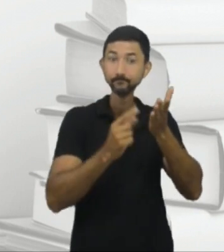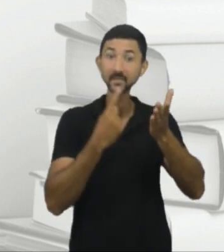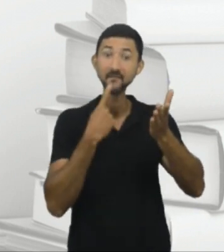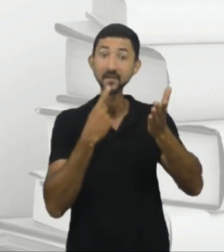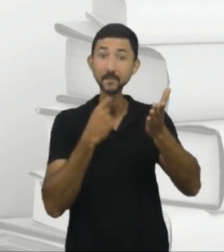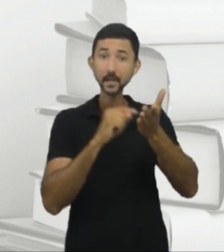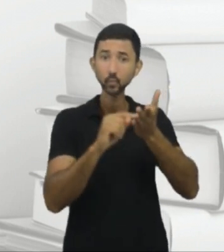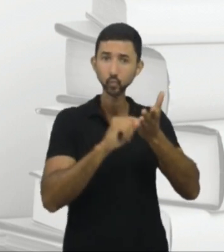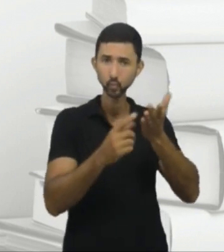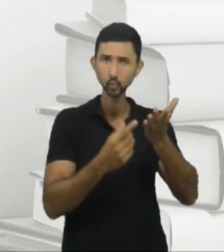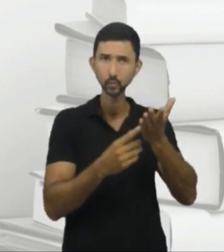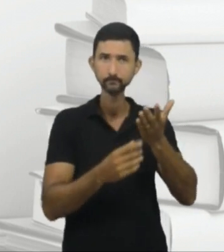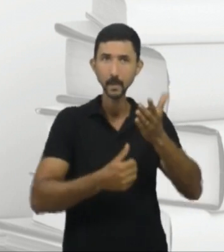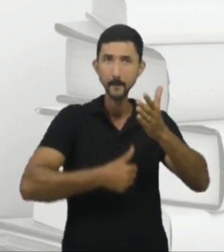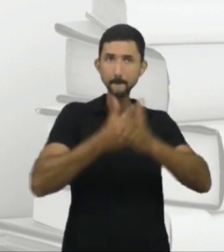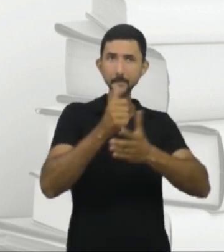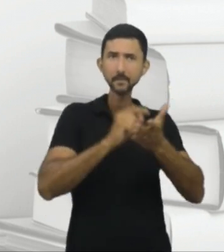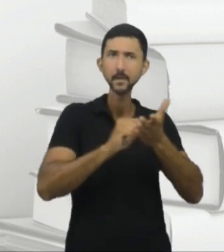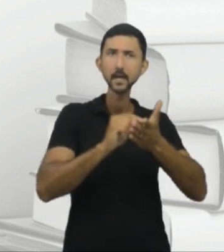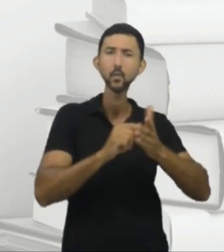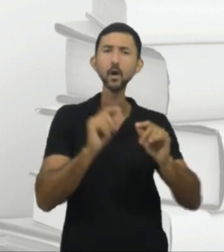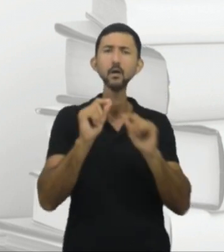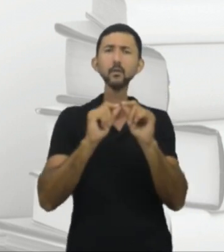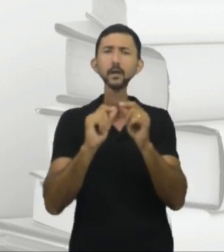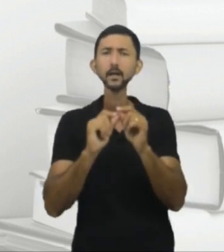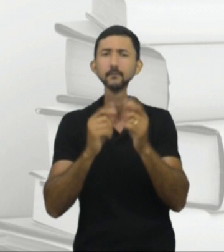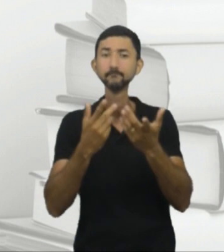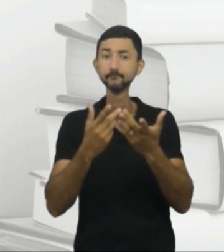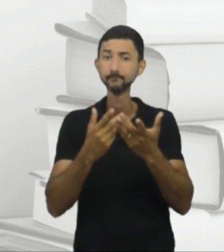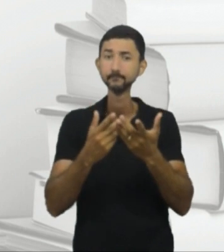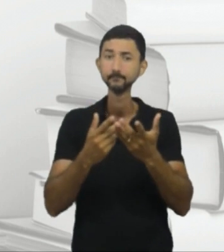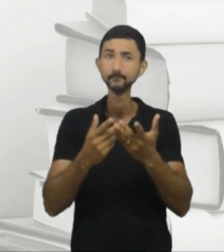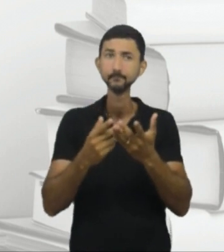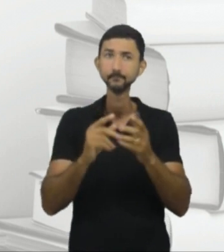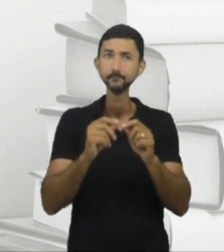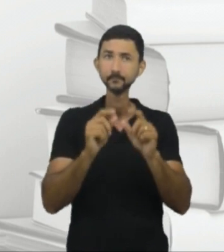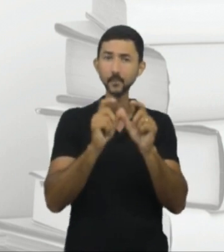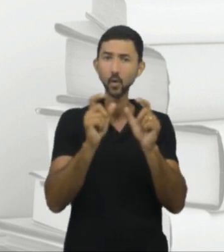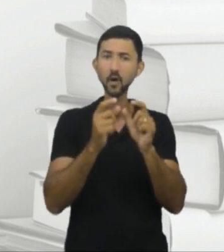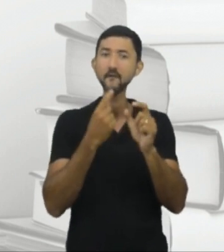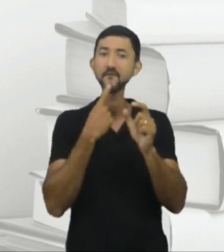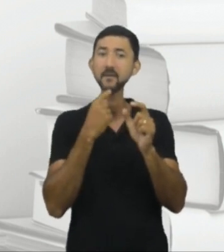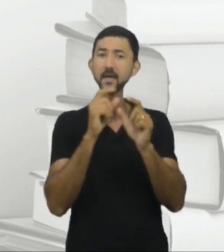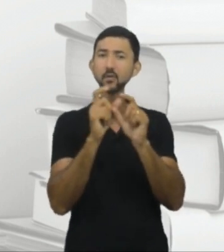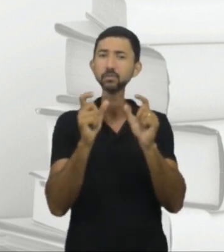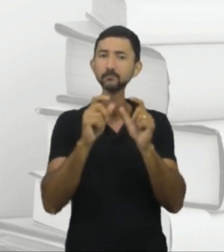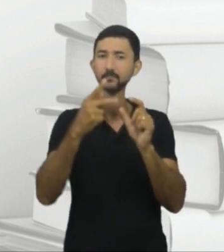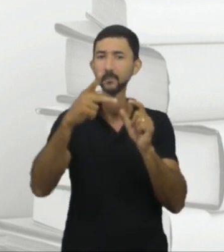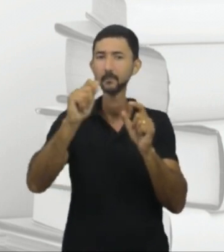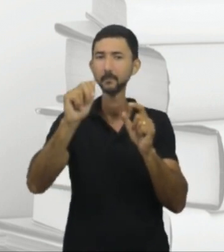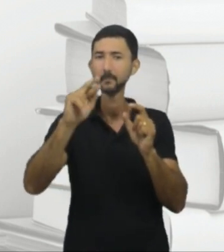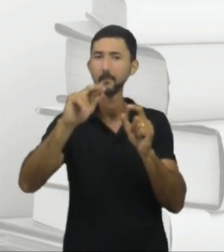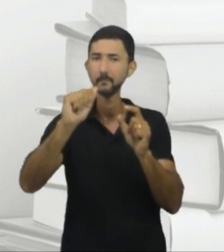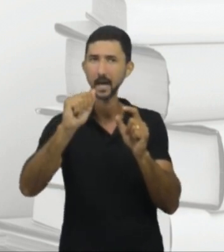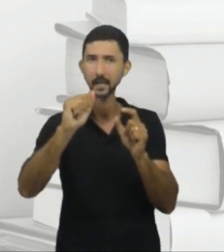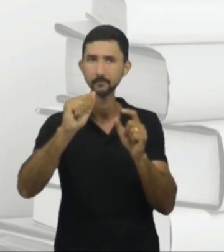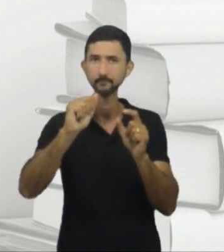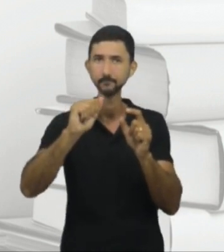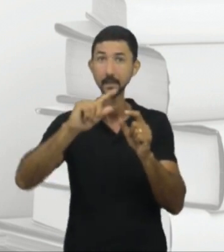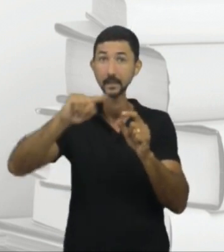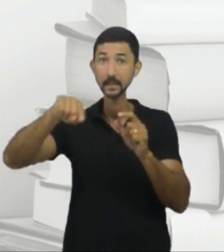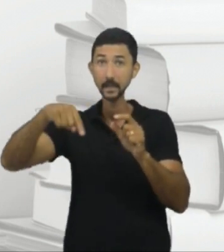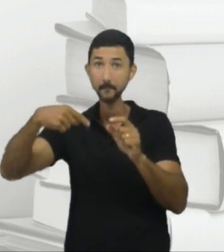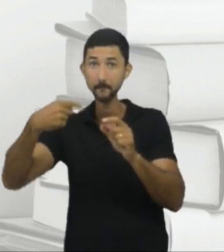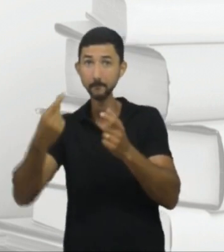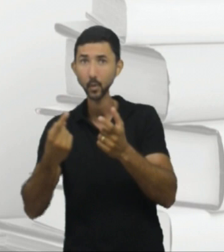você. Olha só. O primeiro deles é esse elemento que aparece bem aqui. O para. Depois você tem um